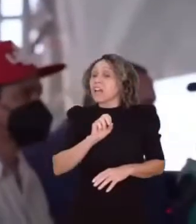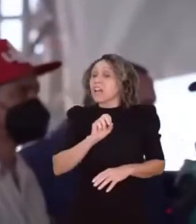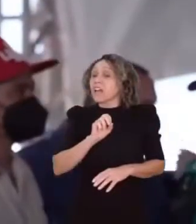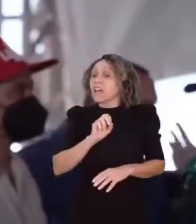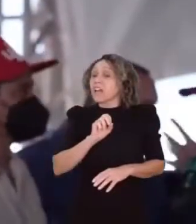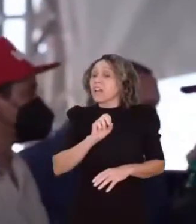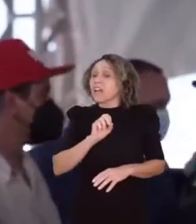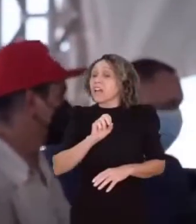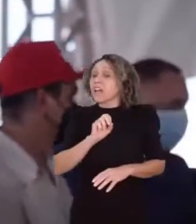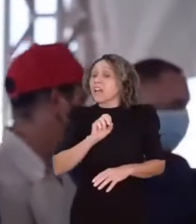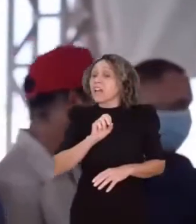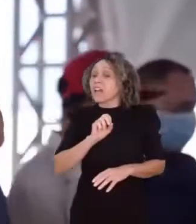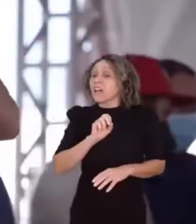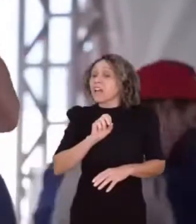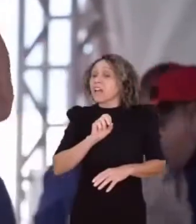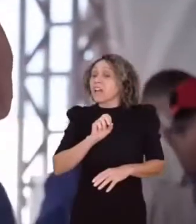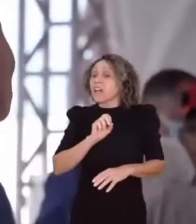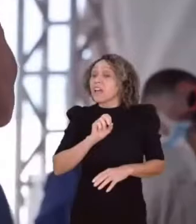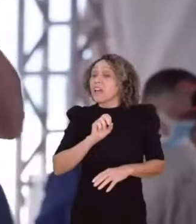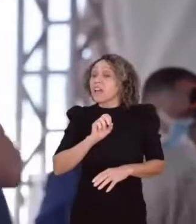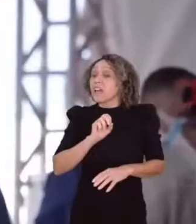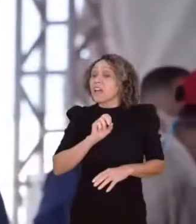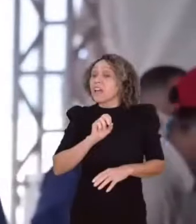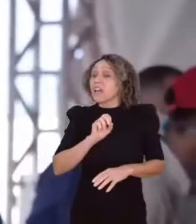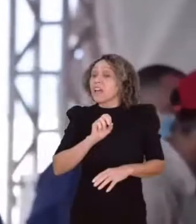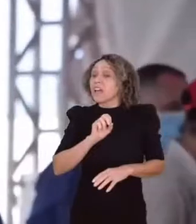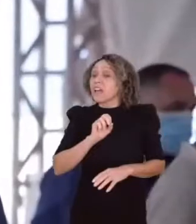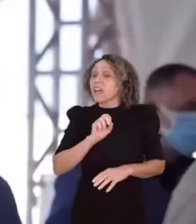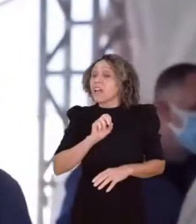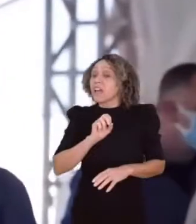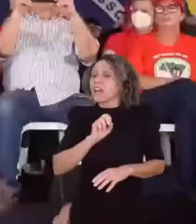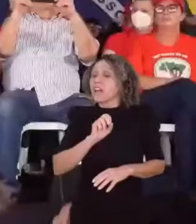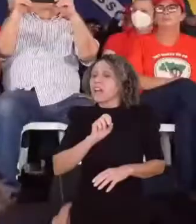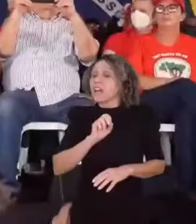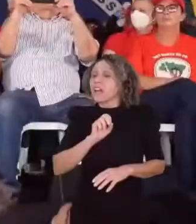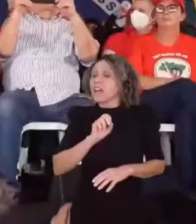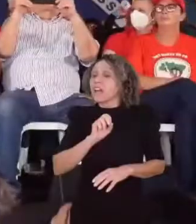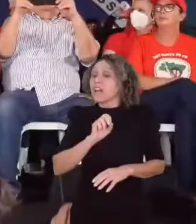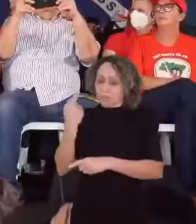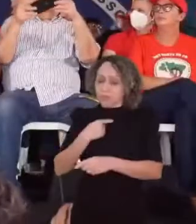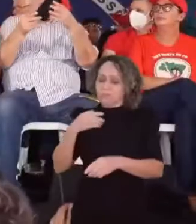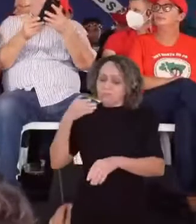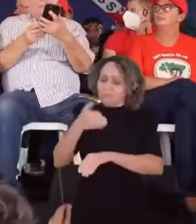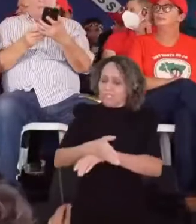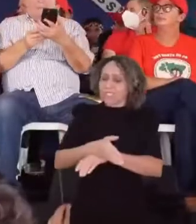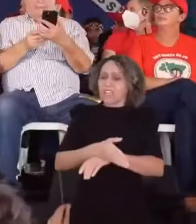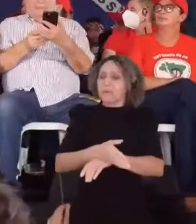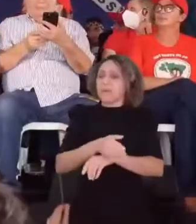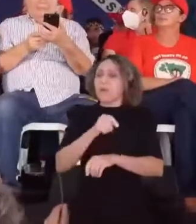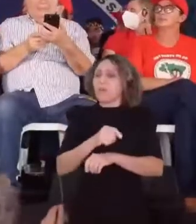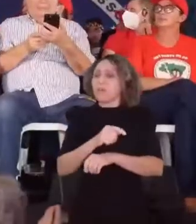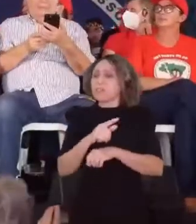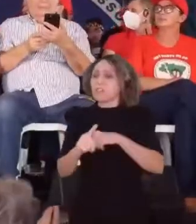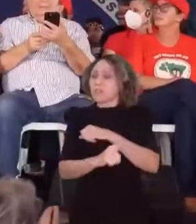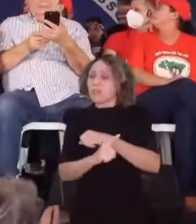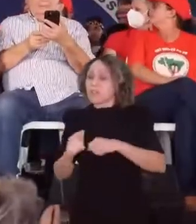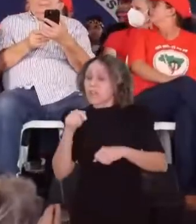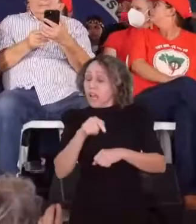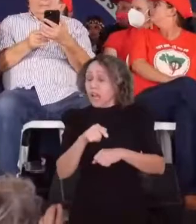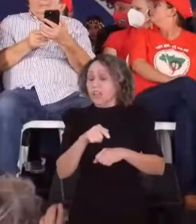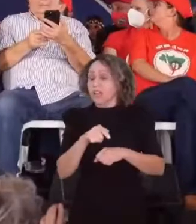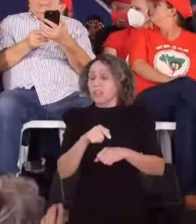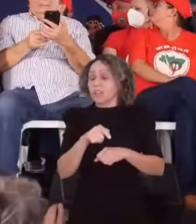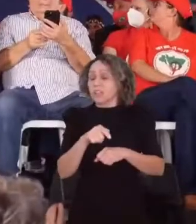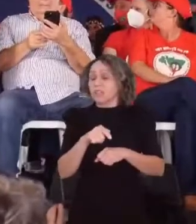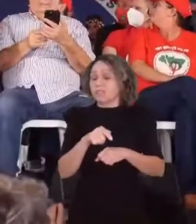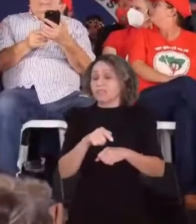agroindústria. E agora estamos dando outros passos. Cadê o nosso amigo Barbieri? Nós estamos fazendo uma parceria